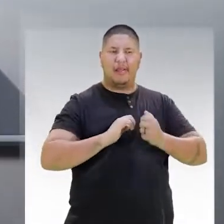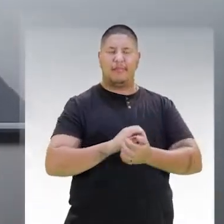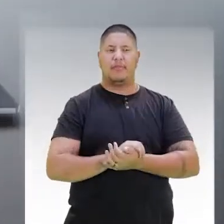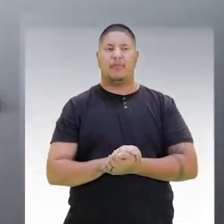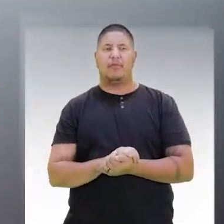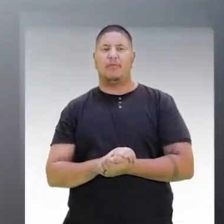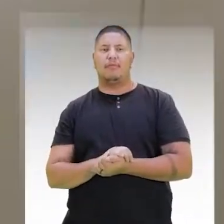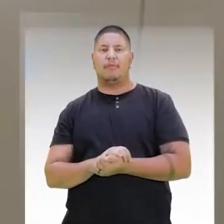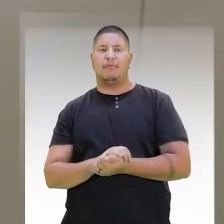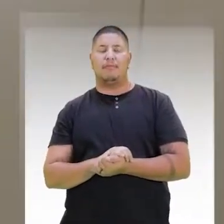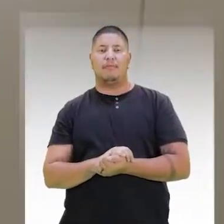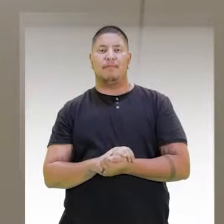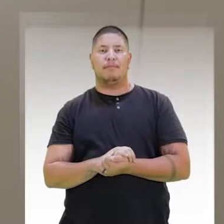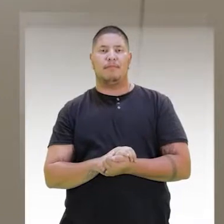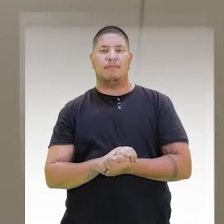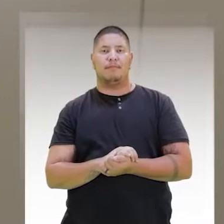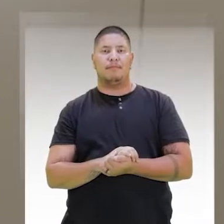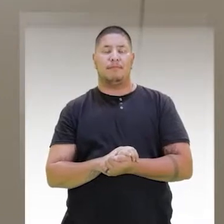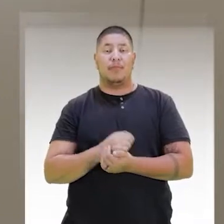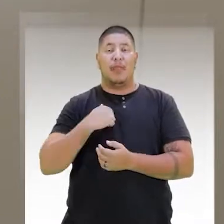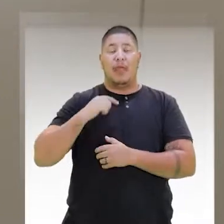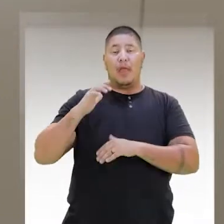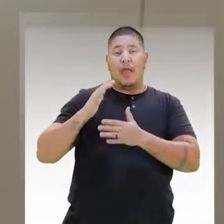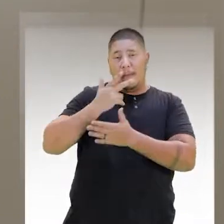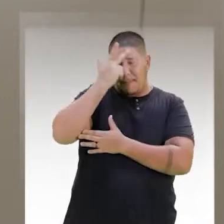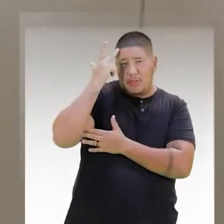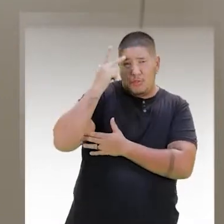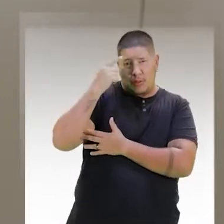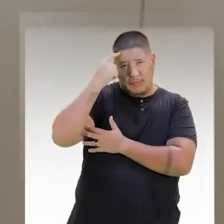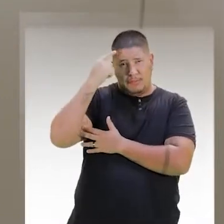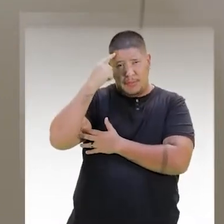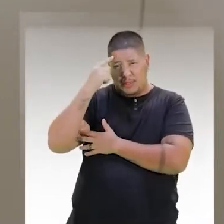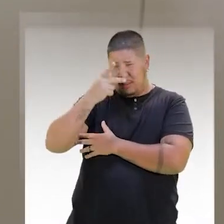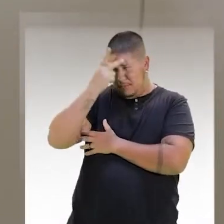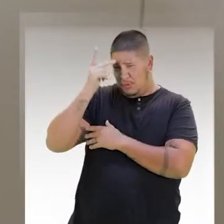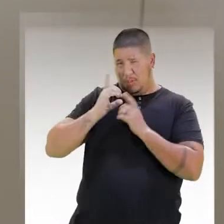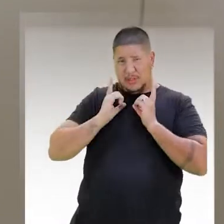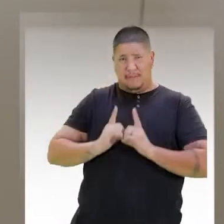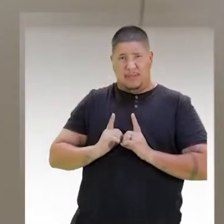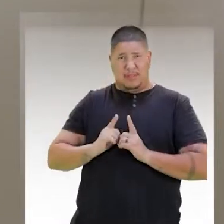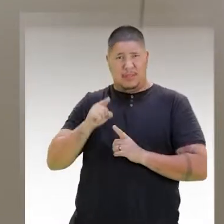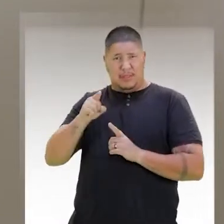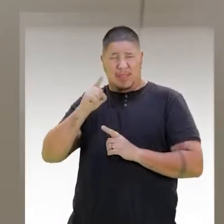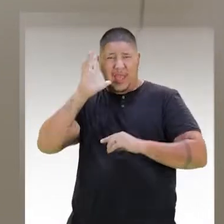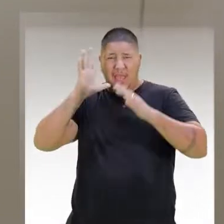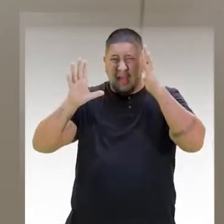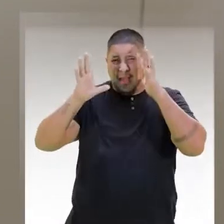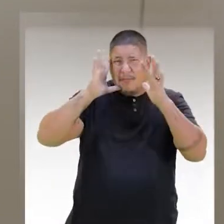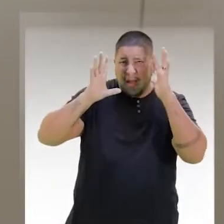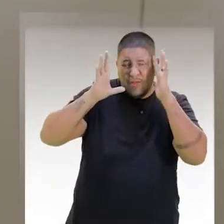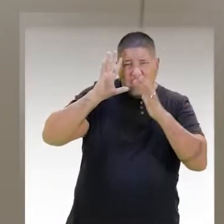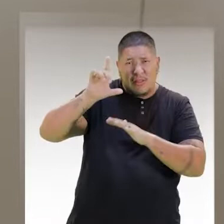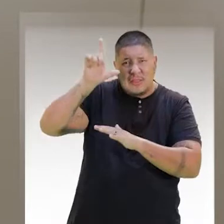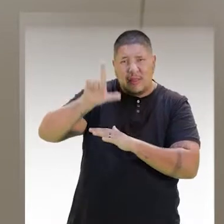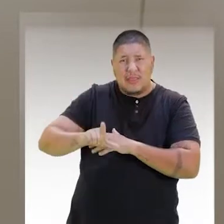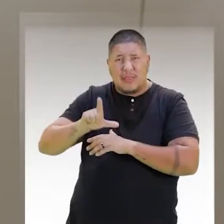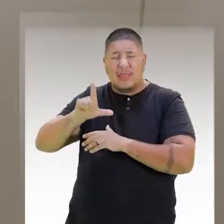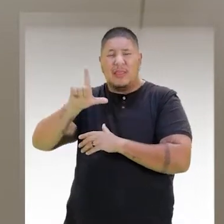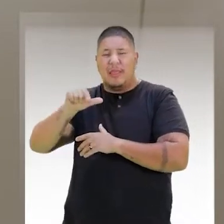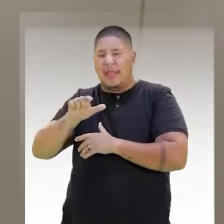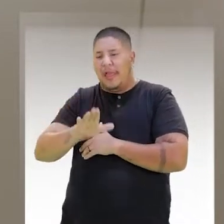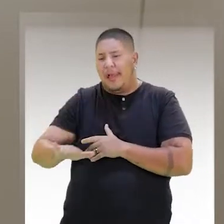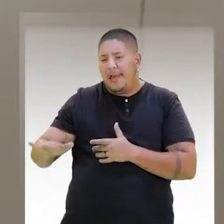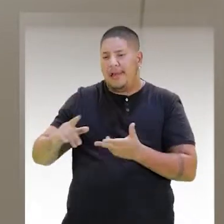comum. Normalmente, quando as pessoas pensam na pessoa com deficiência, eles imaginam que são assim, eternas